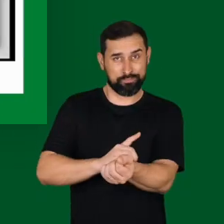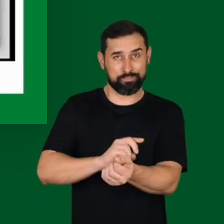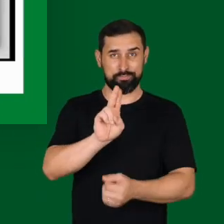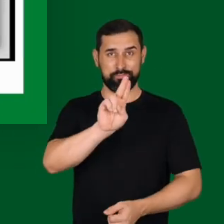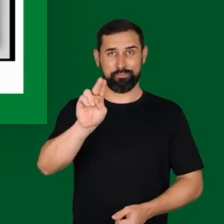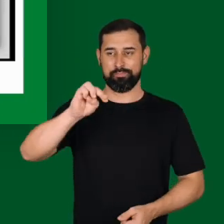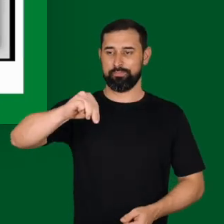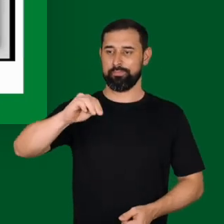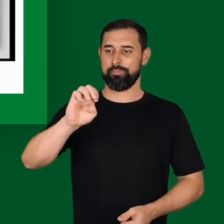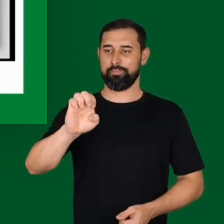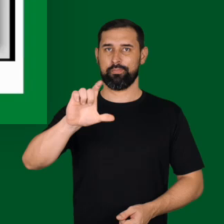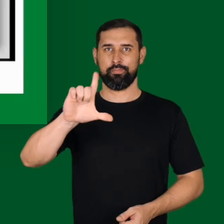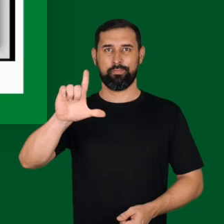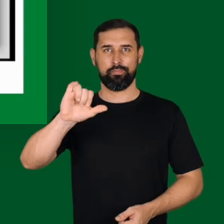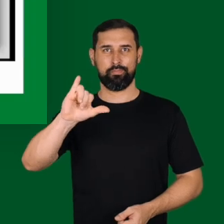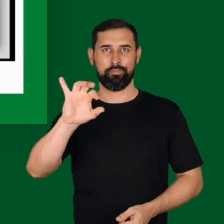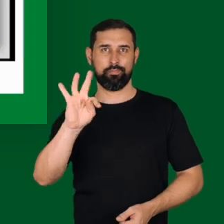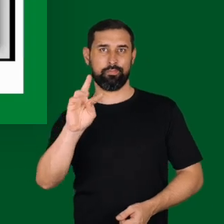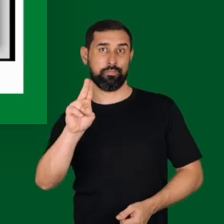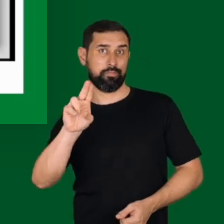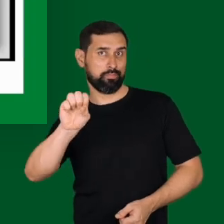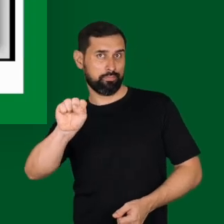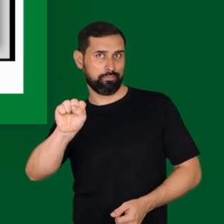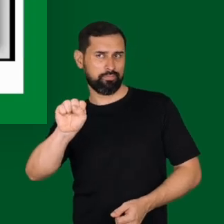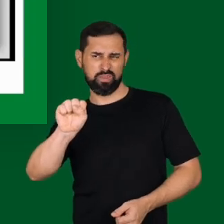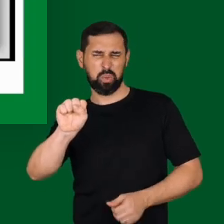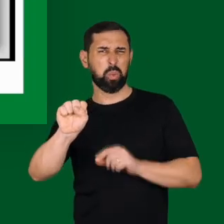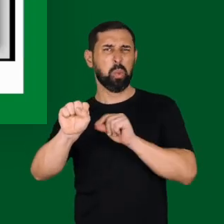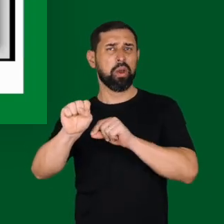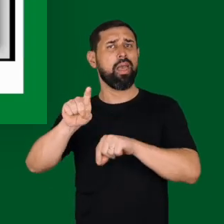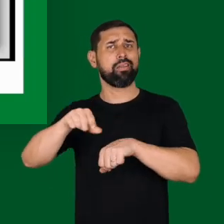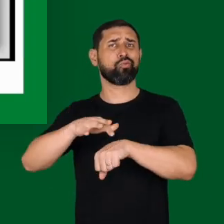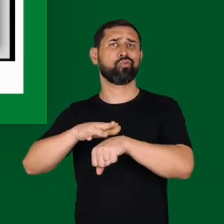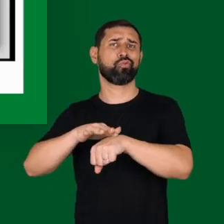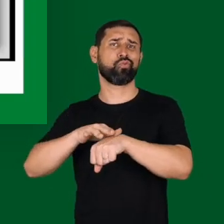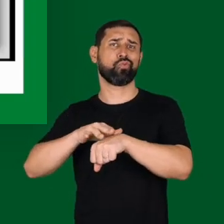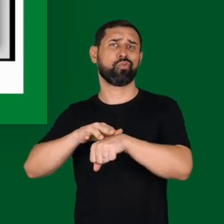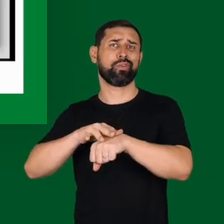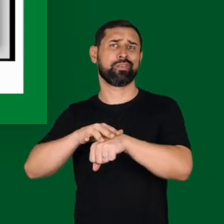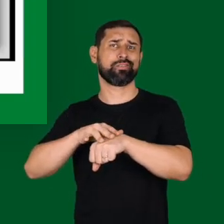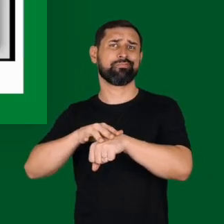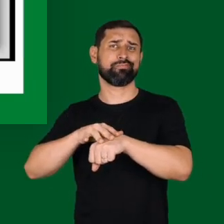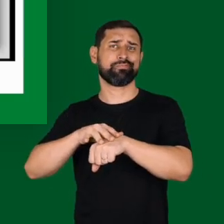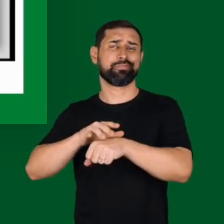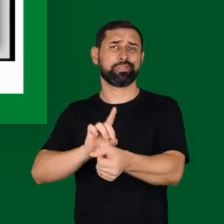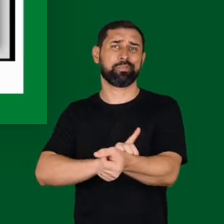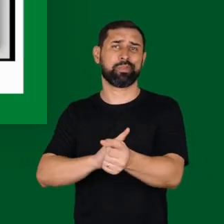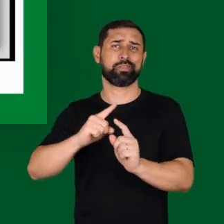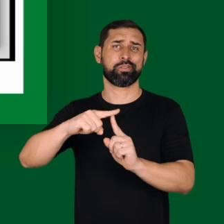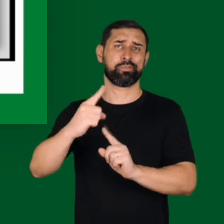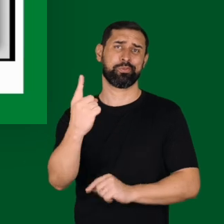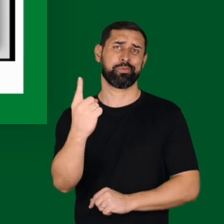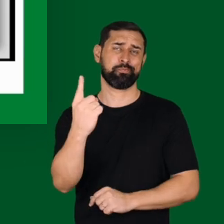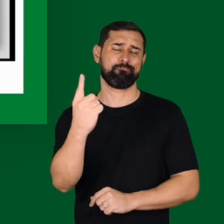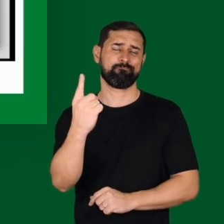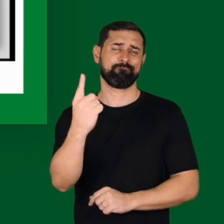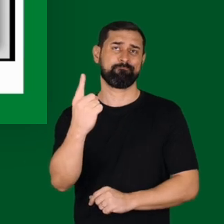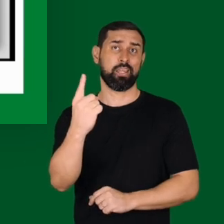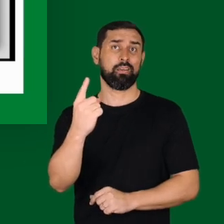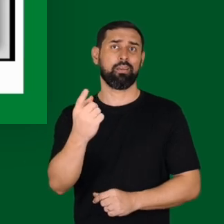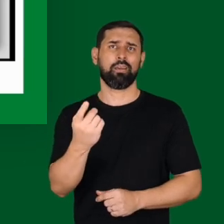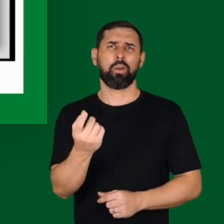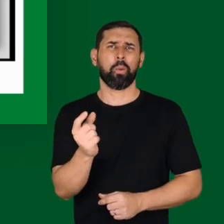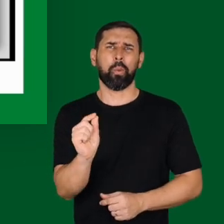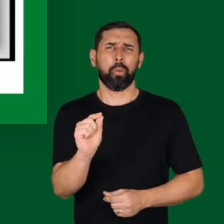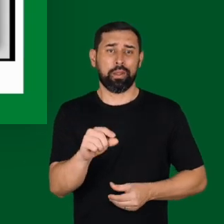O diabetes mellitus tipo 1, ele é uma doença autoimune, Então, o sistema imunológico, ele leva a uma